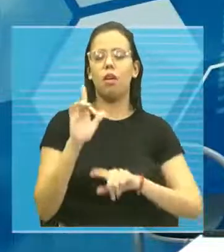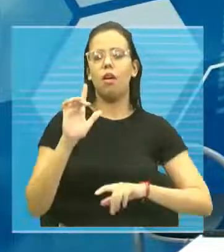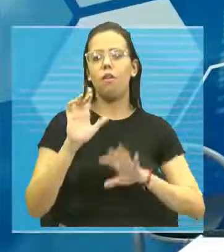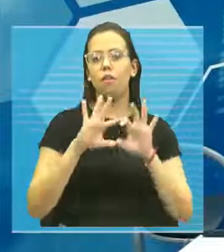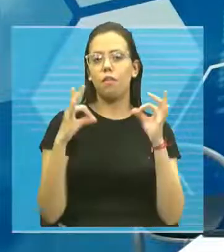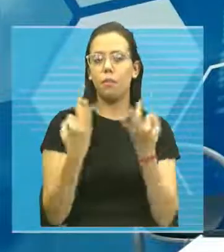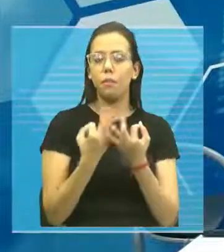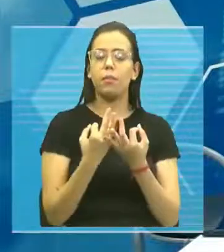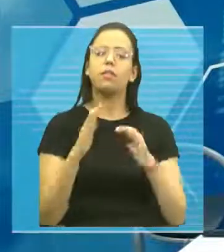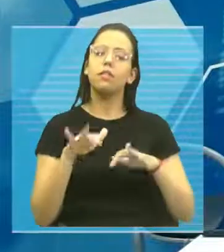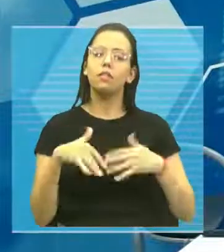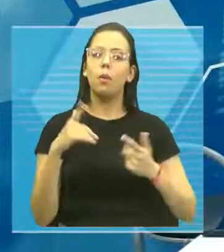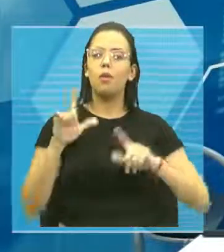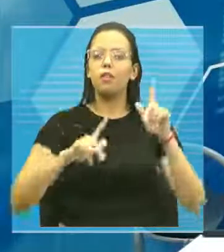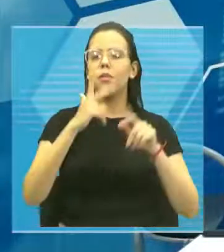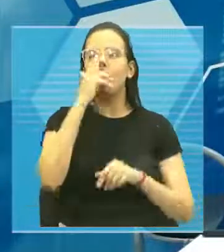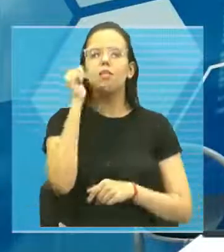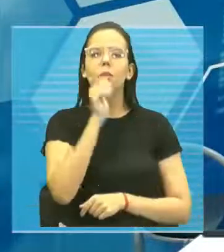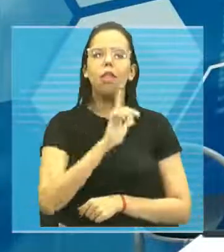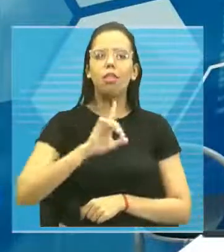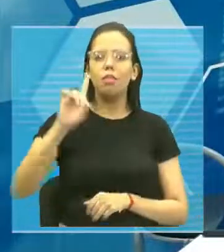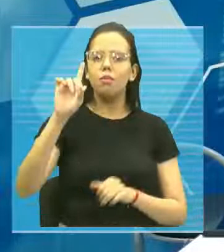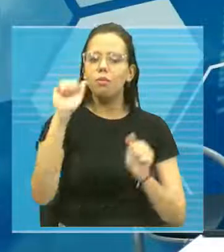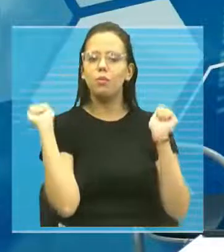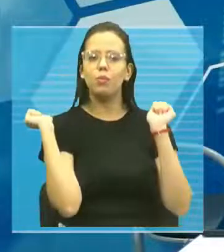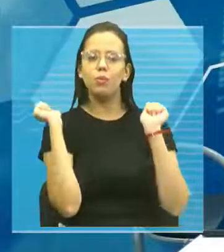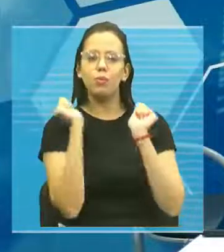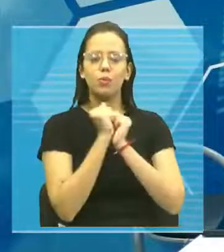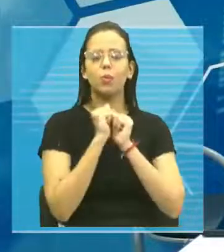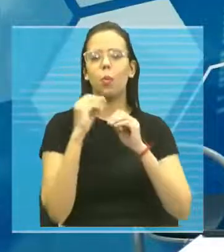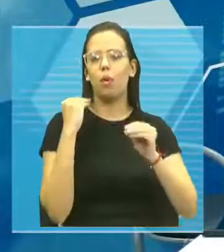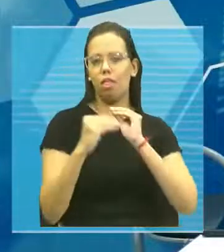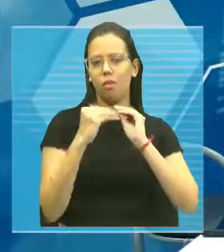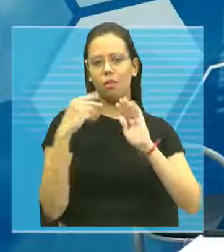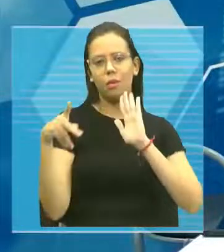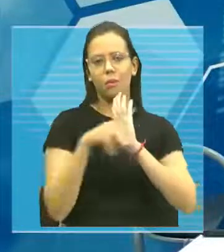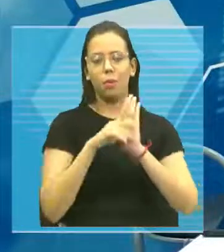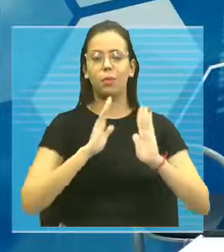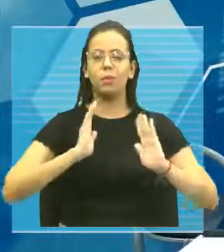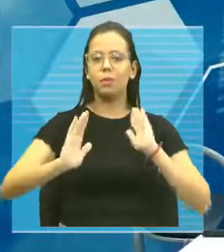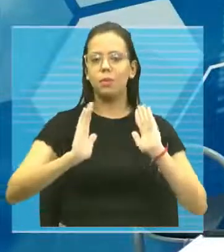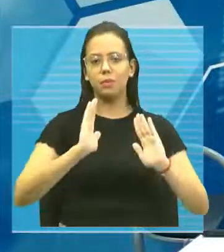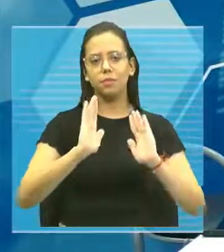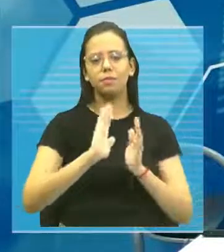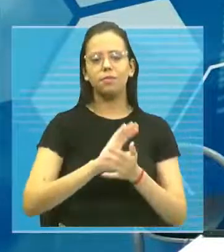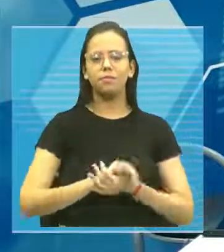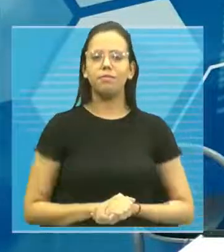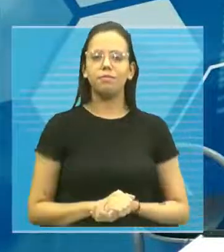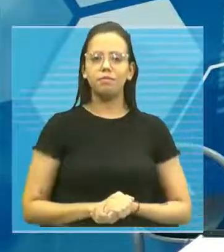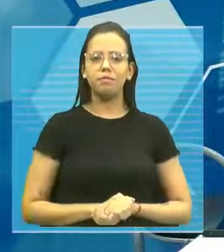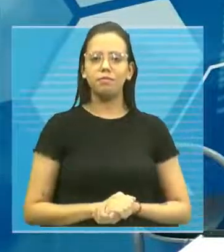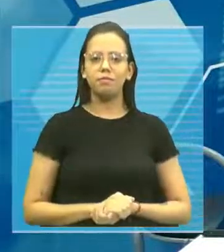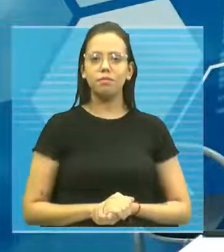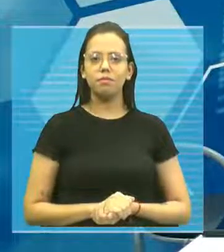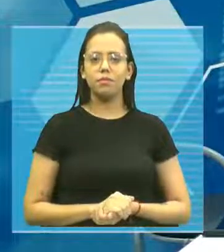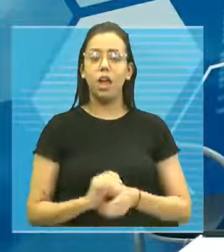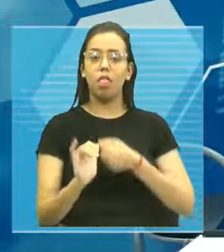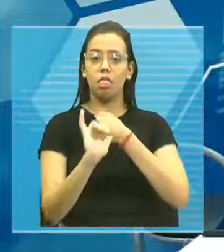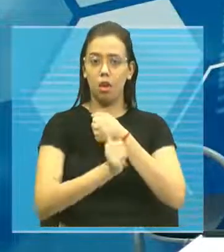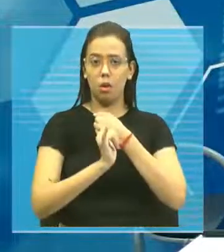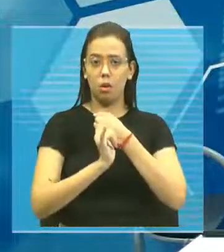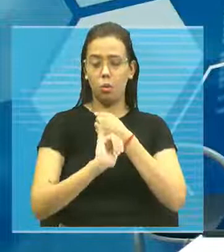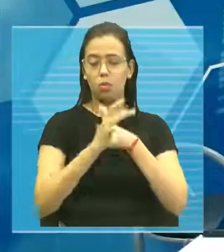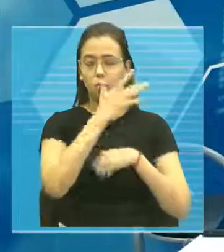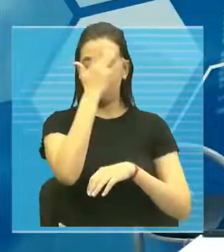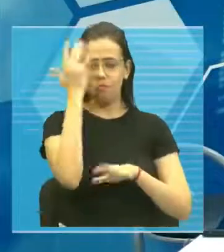EA televisão era como se fosse uma deusa junto com as novelas daquela época na crônica alguém bate à